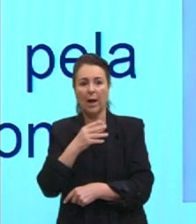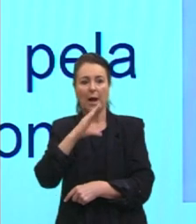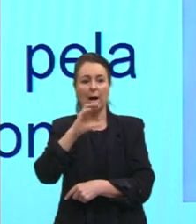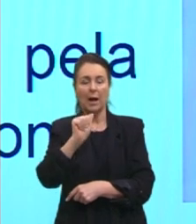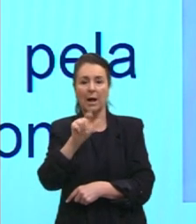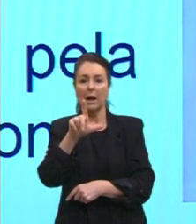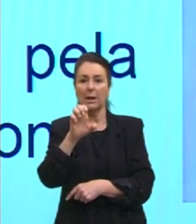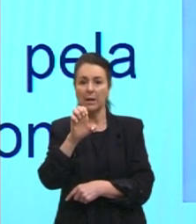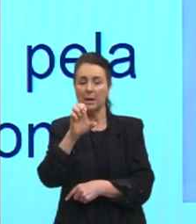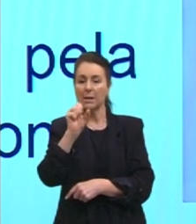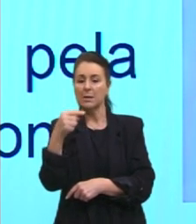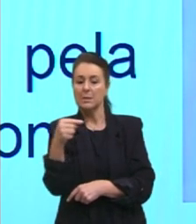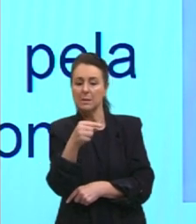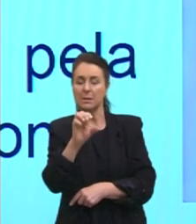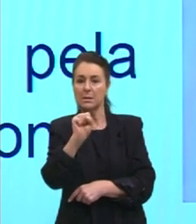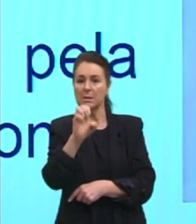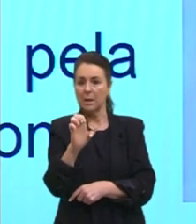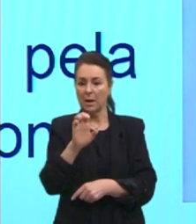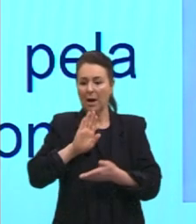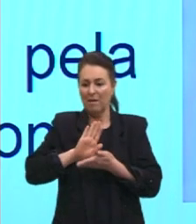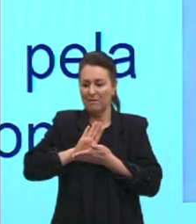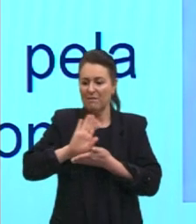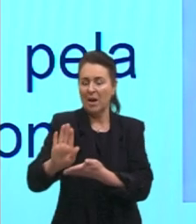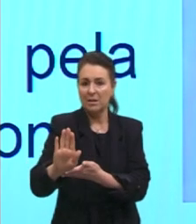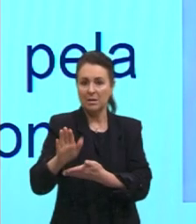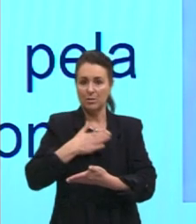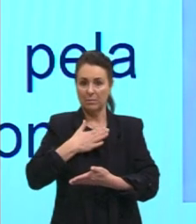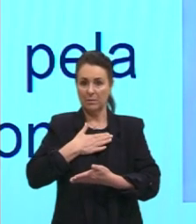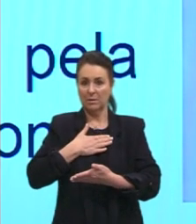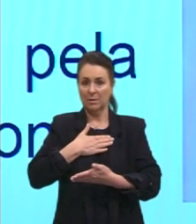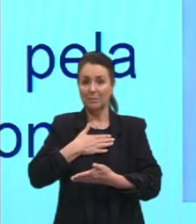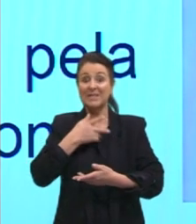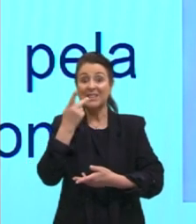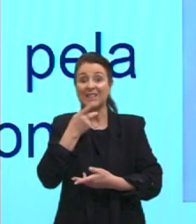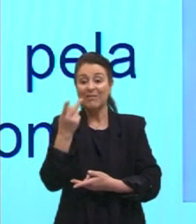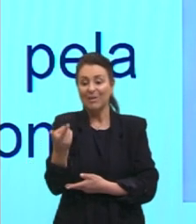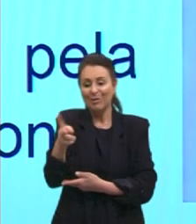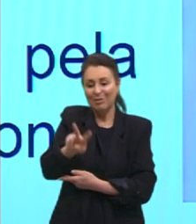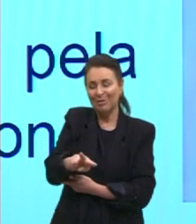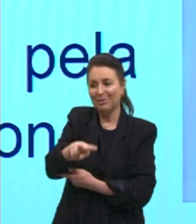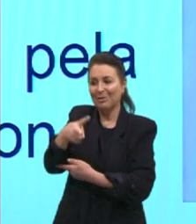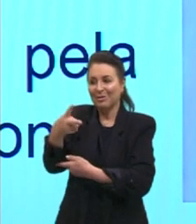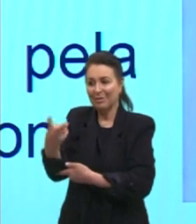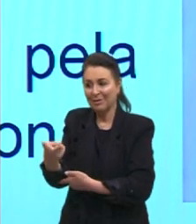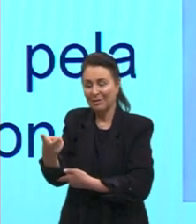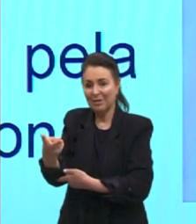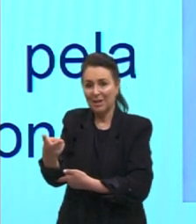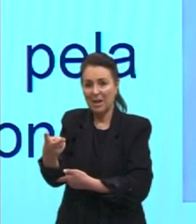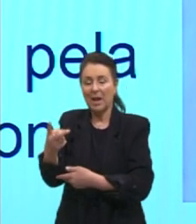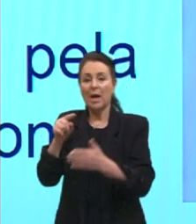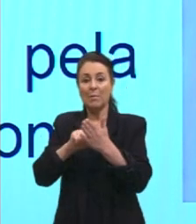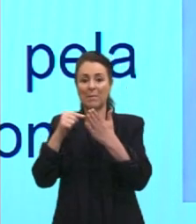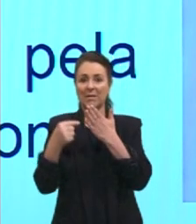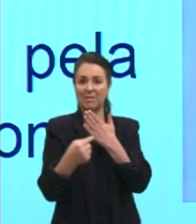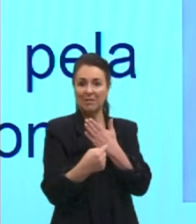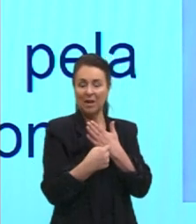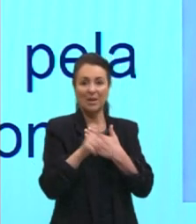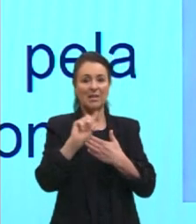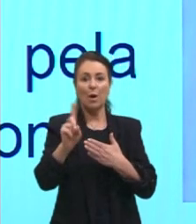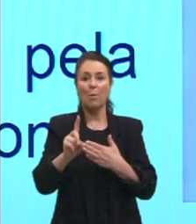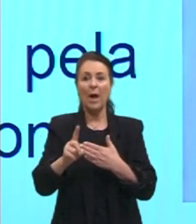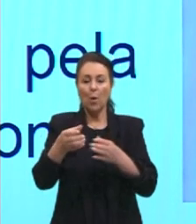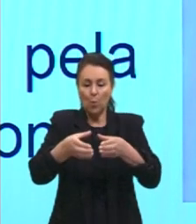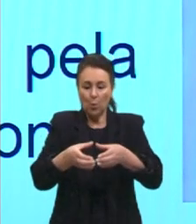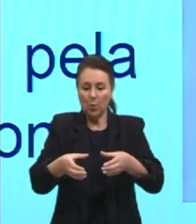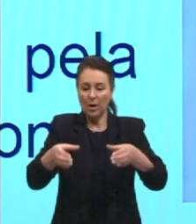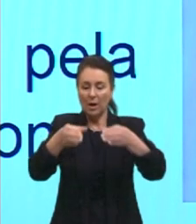cálice de vinho tinto de sangue mas ele tá usando adubidade aí para tentar passar pela censura né porque não é o cálice aquele